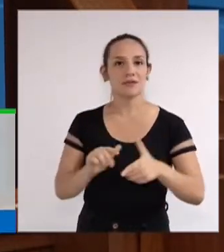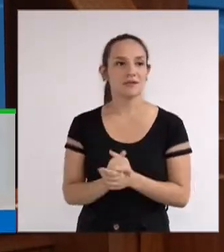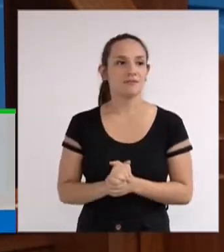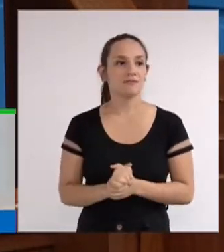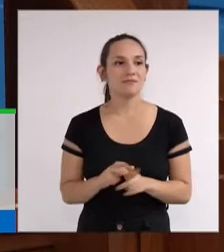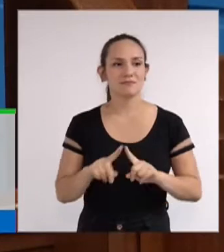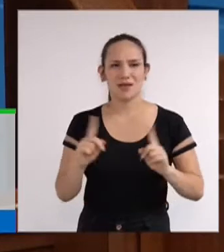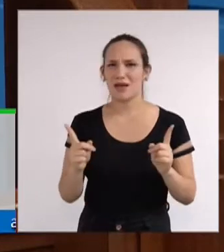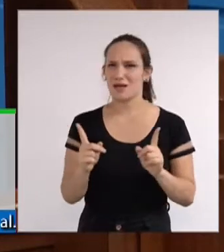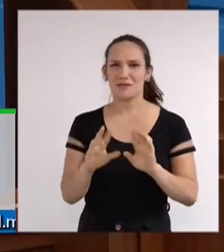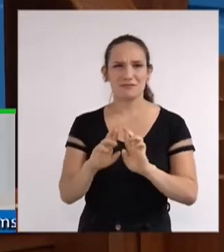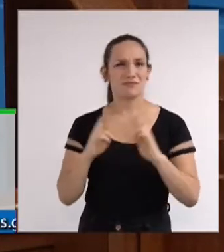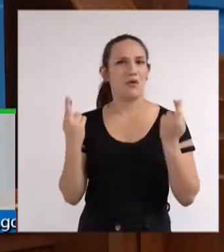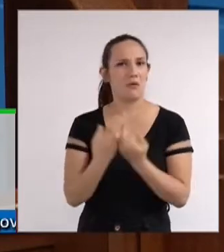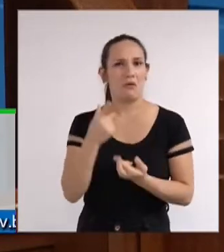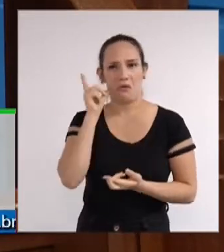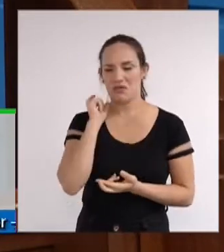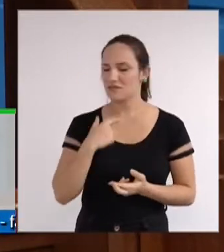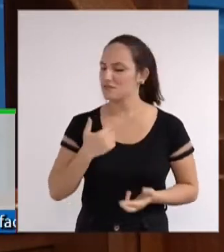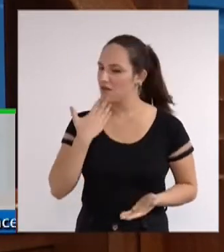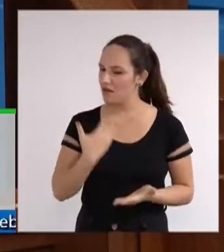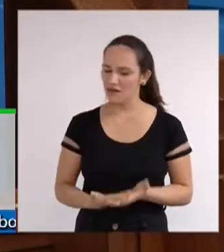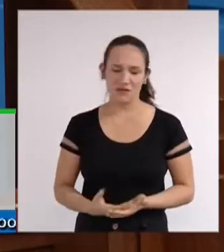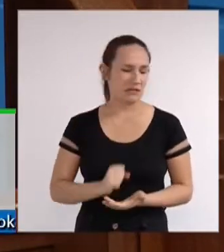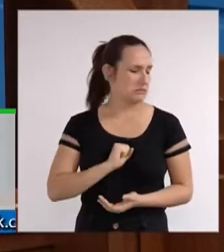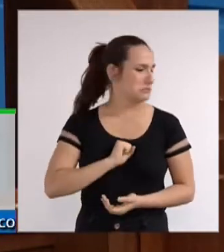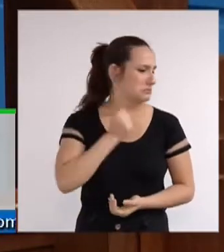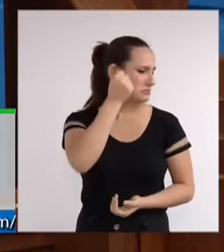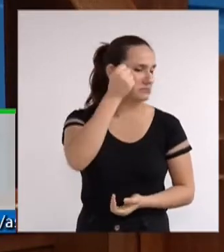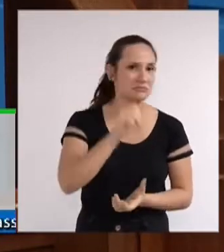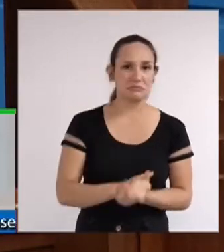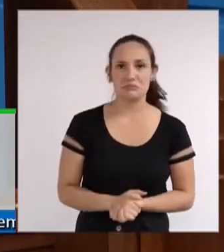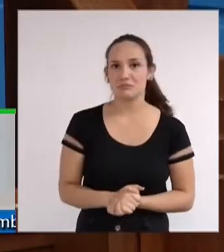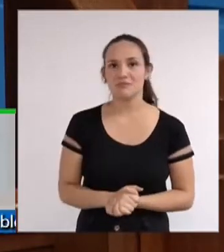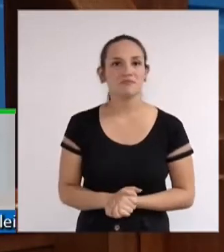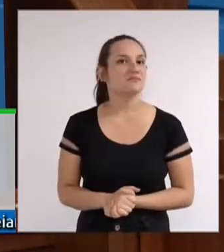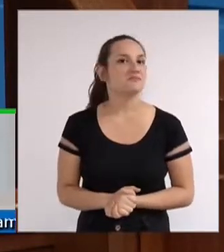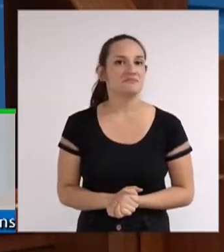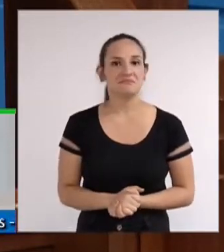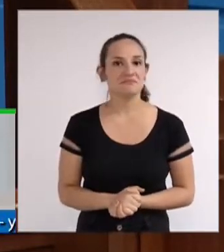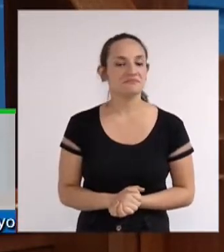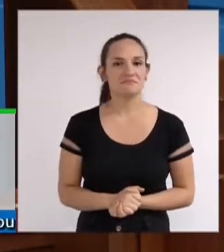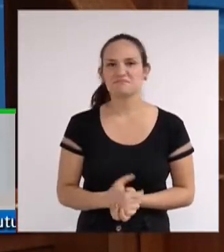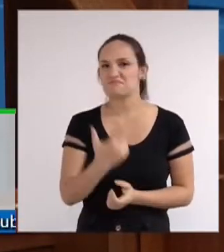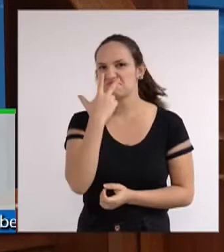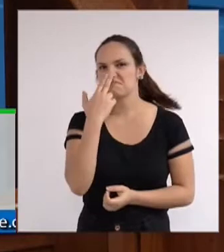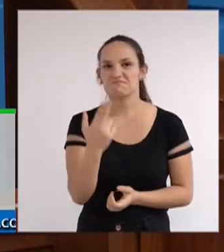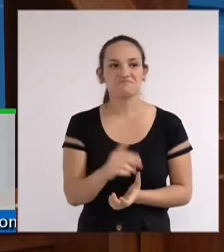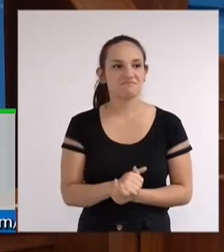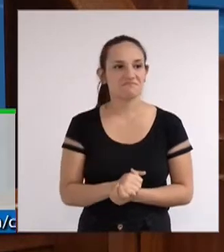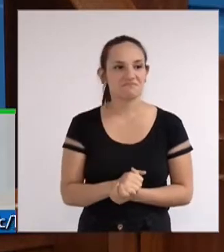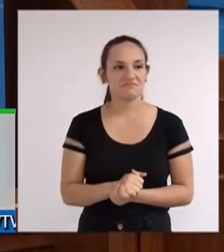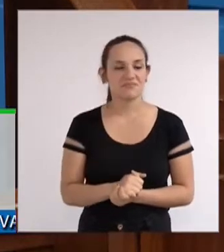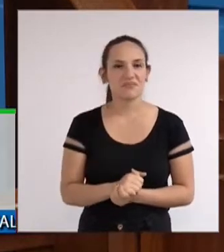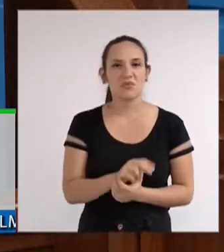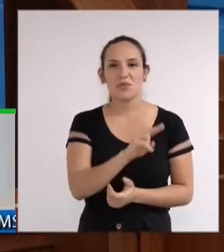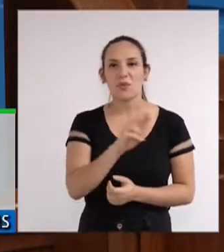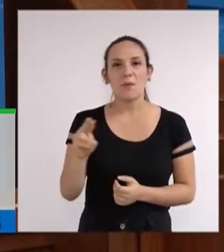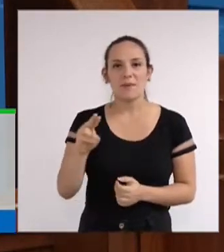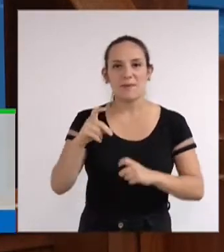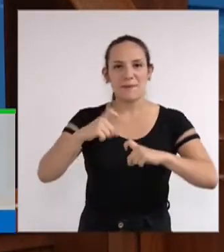de ontem foi um espetáculo de horrores. Aquilo parecia a clínica de Mengele.